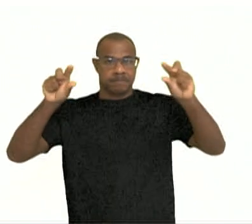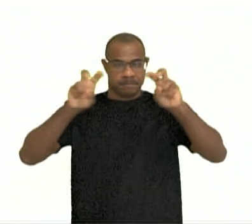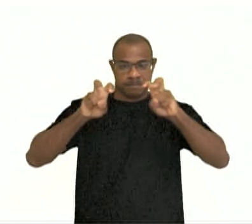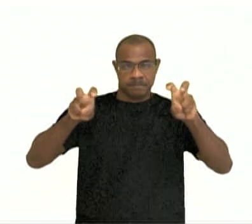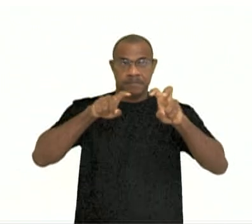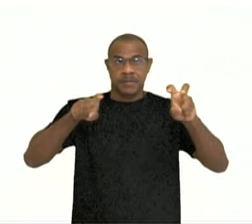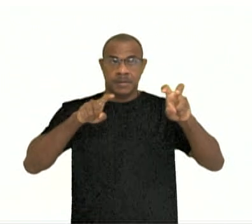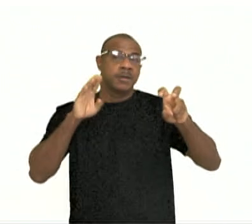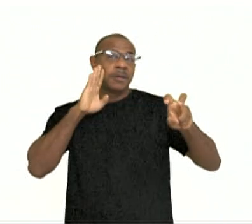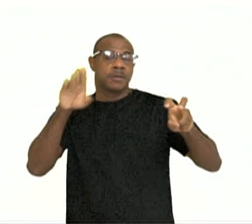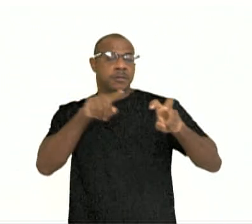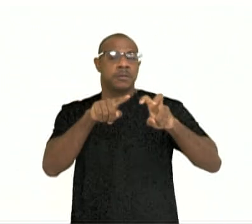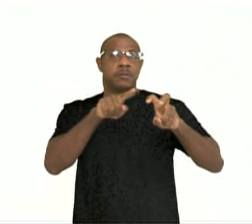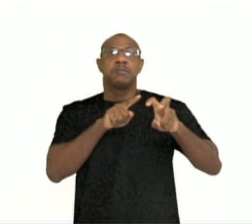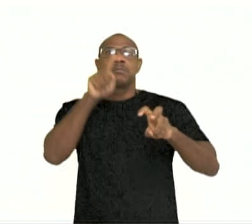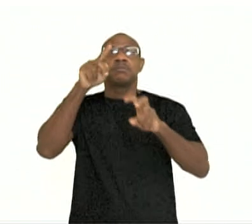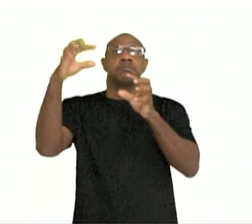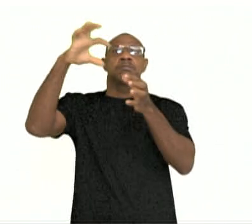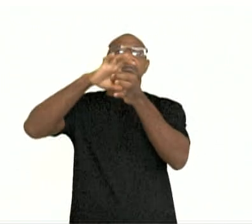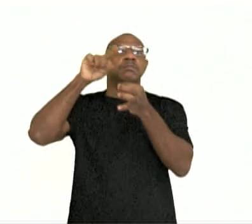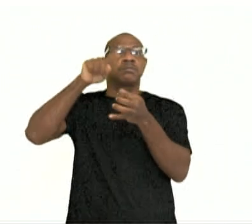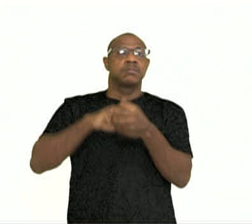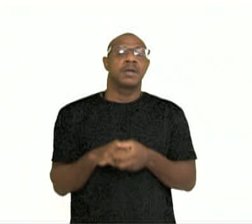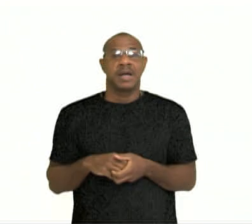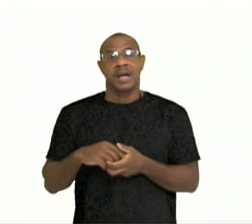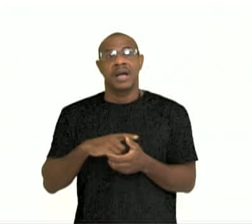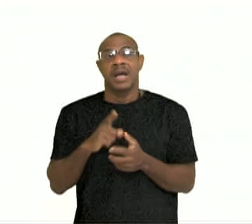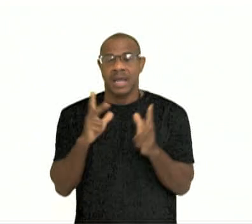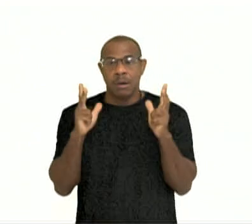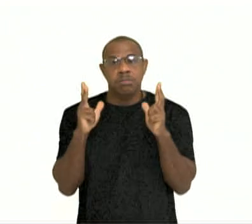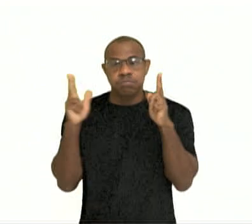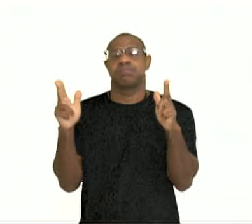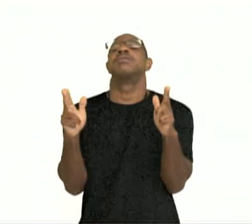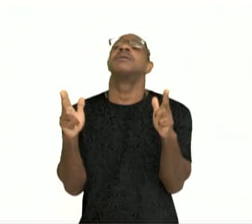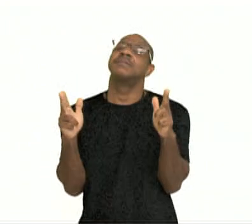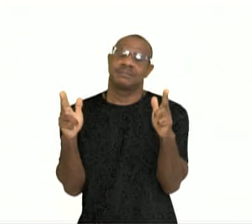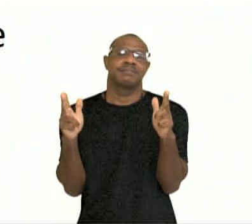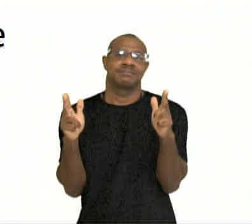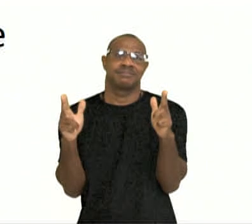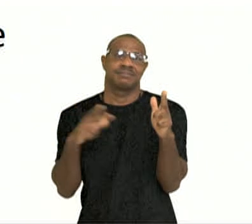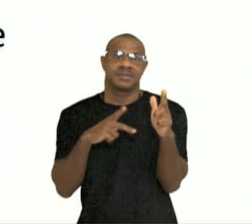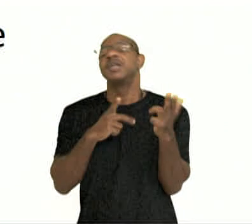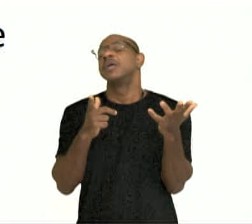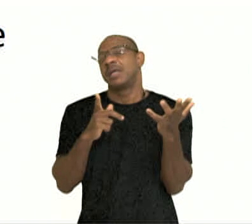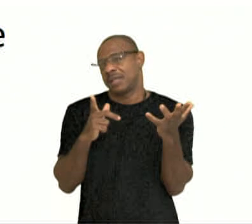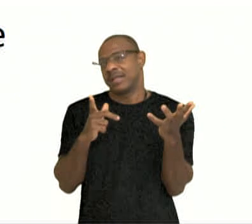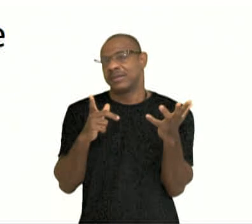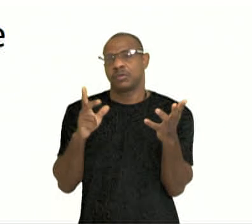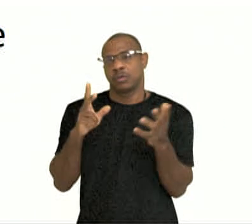título principal, ou seja, é um recorte do assunto que será explorado.